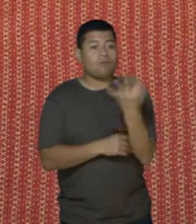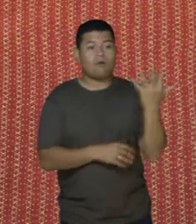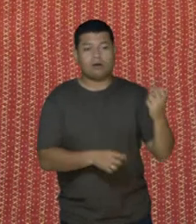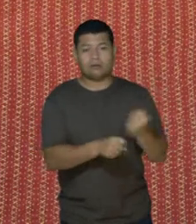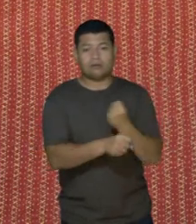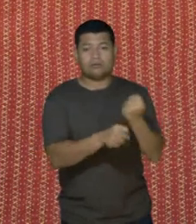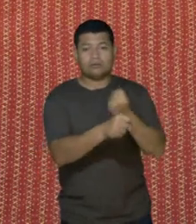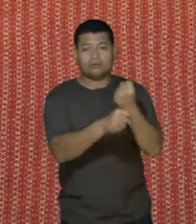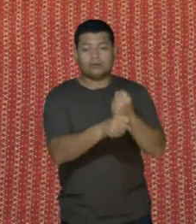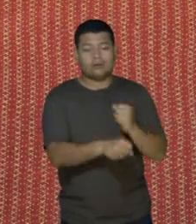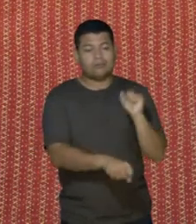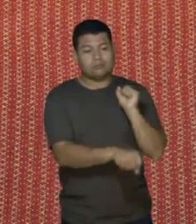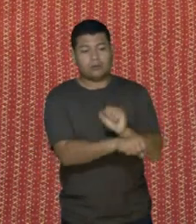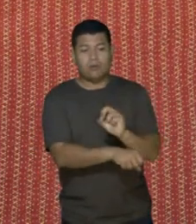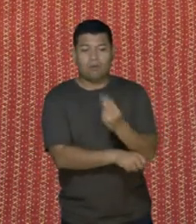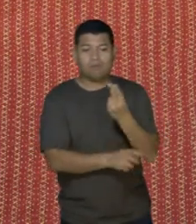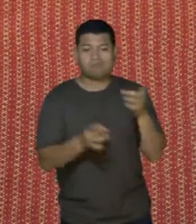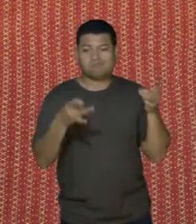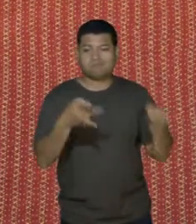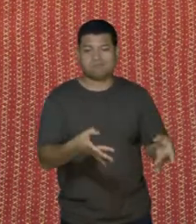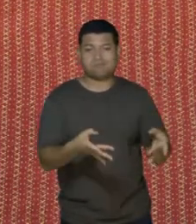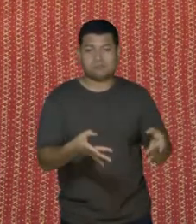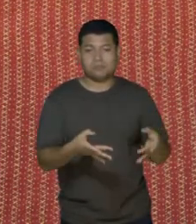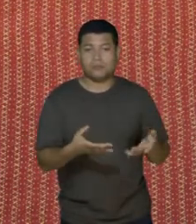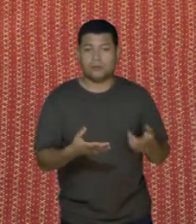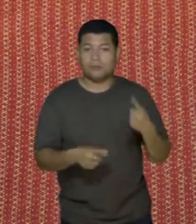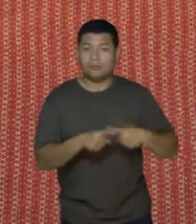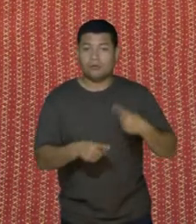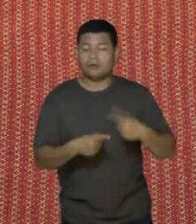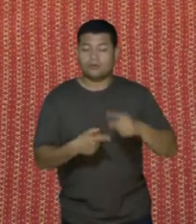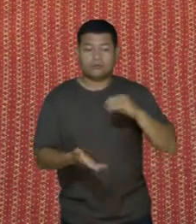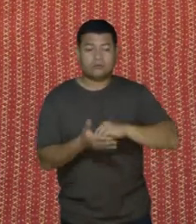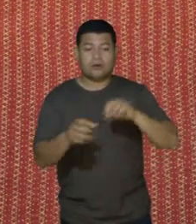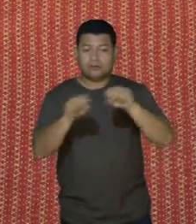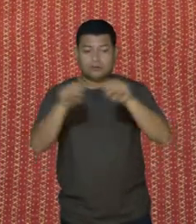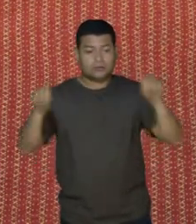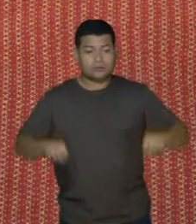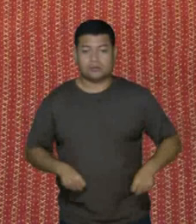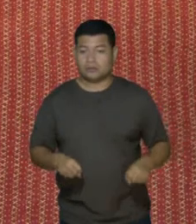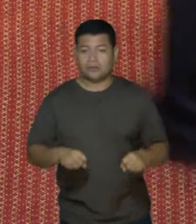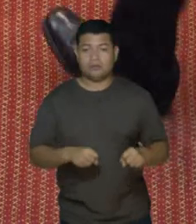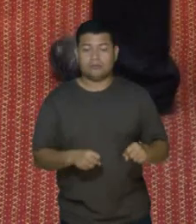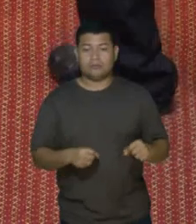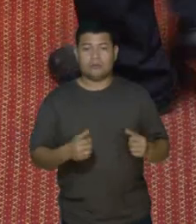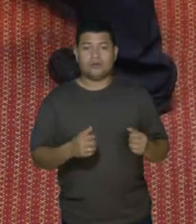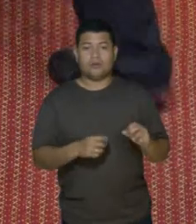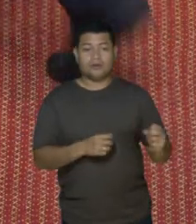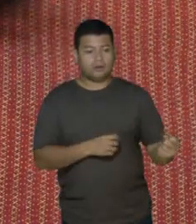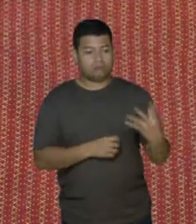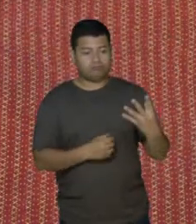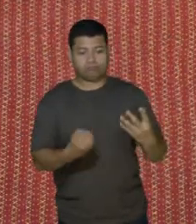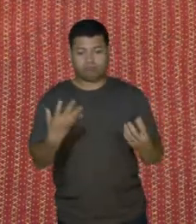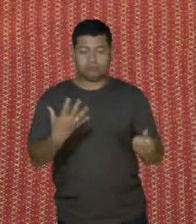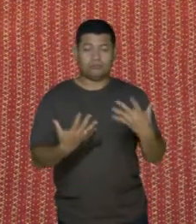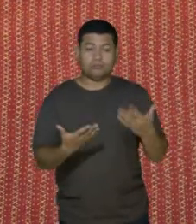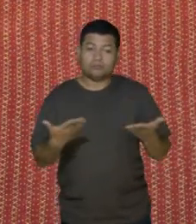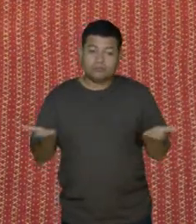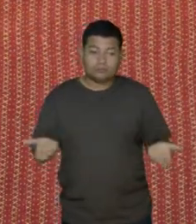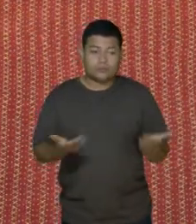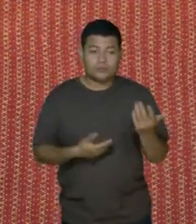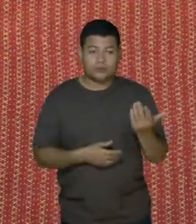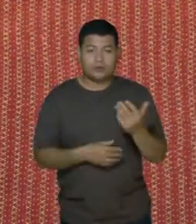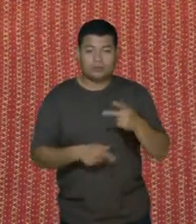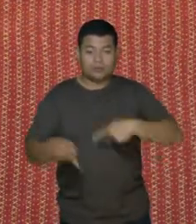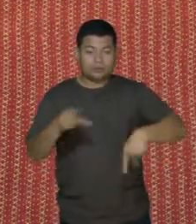paradas e abandonadas no nosso estado, porque não há um sistema de notificação. Ou seja, o catarinense não pode acompanhar aquilo que